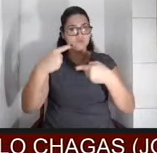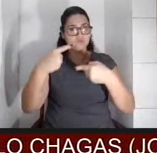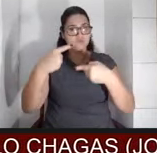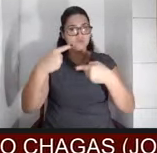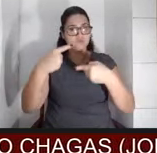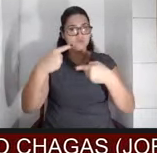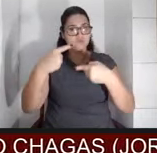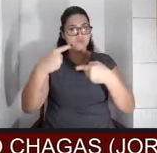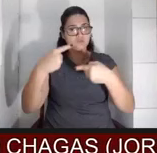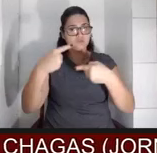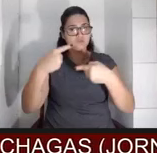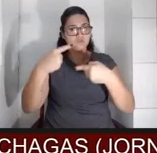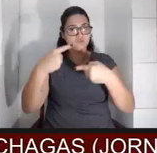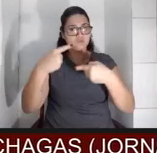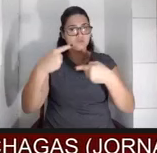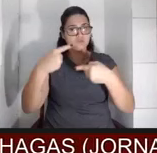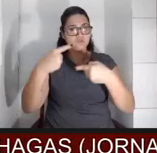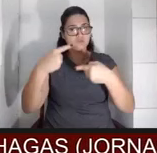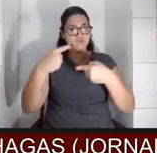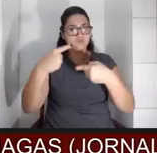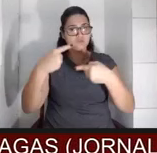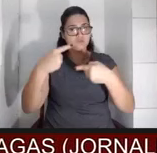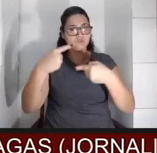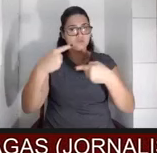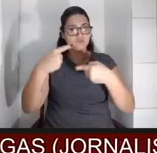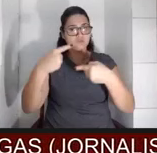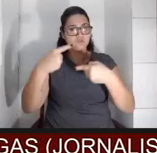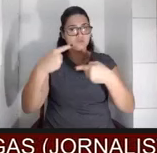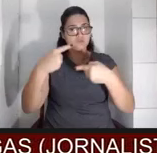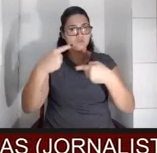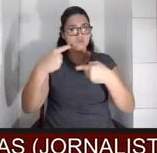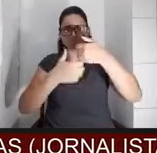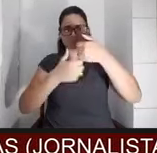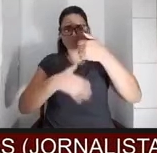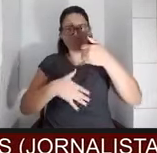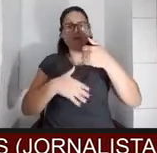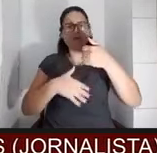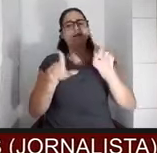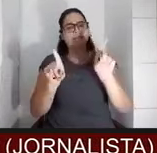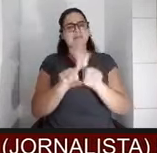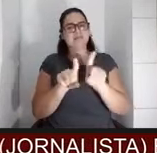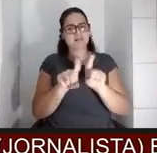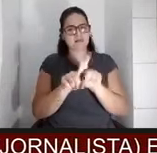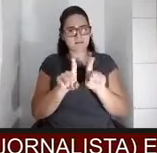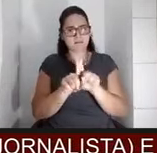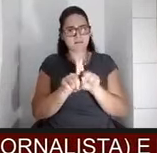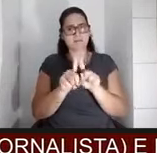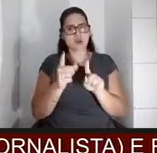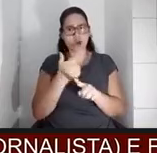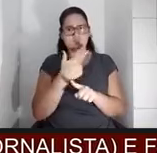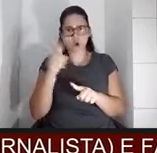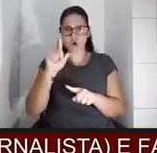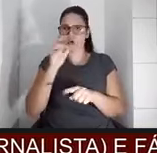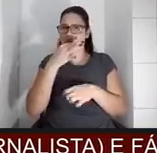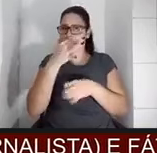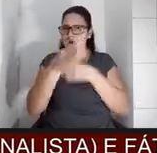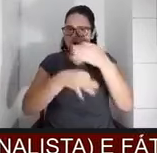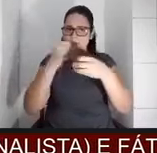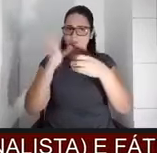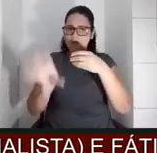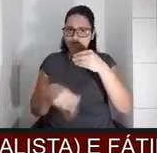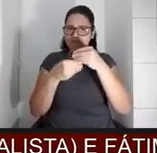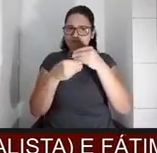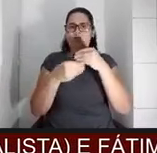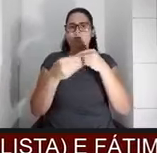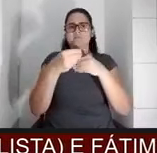outro. Se houver comentários aqui no chat, se houver mais alguma outra coisa, a gente encaminha.